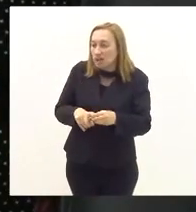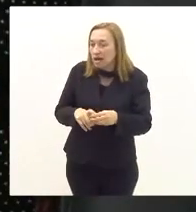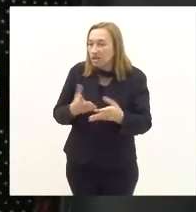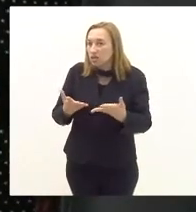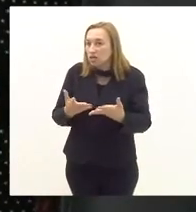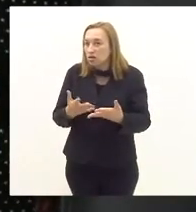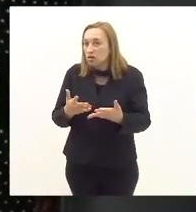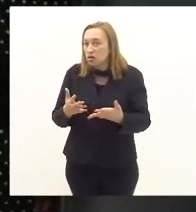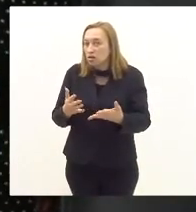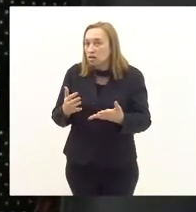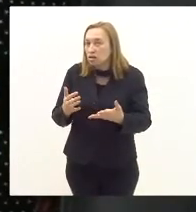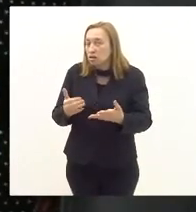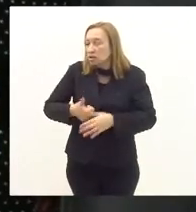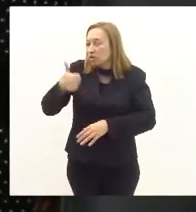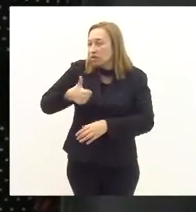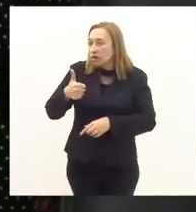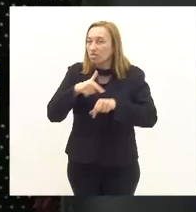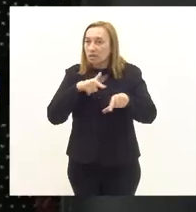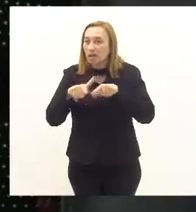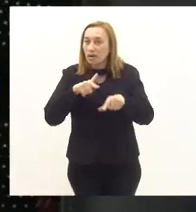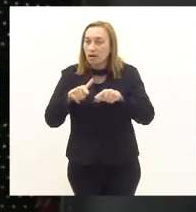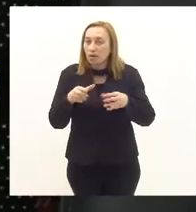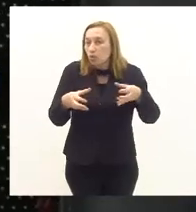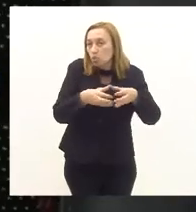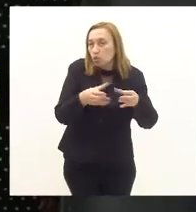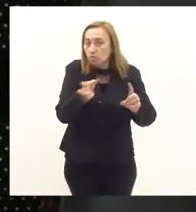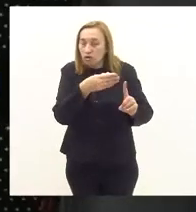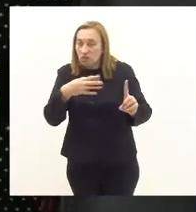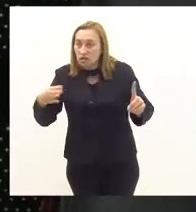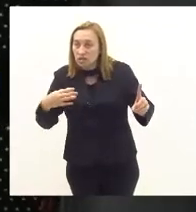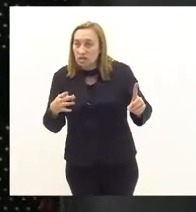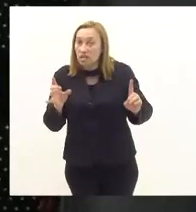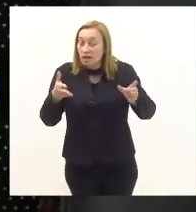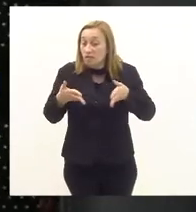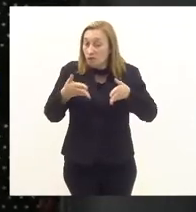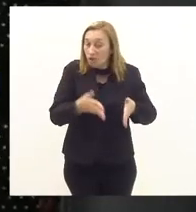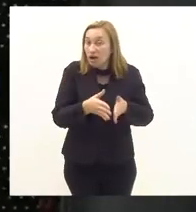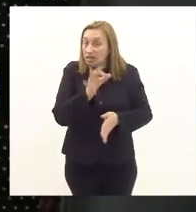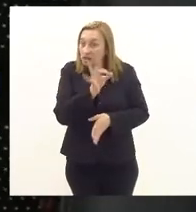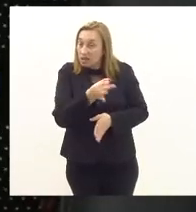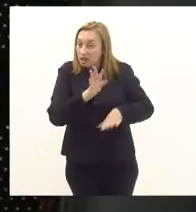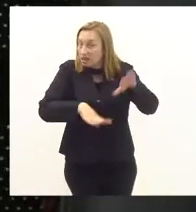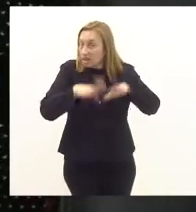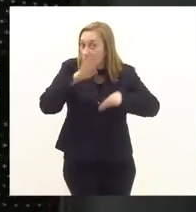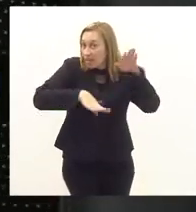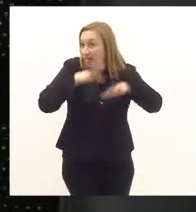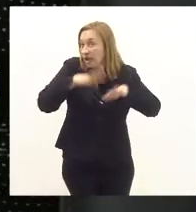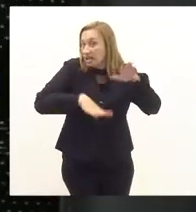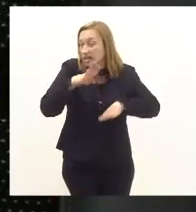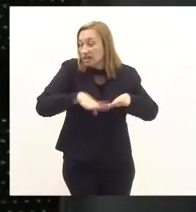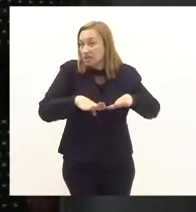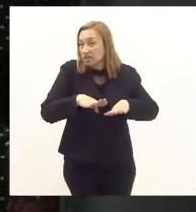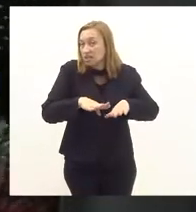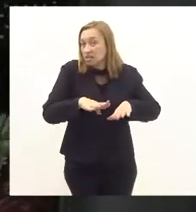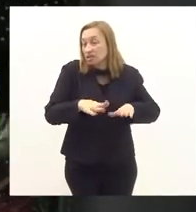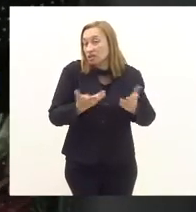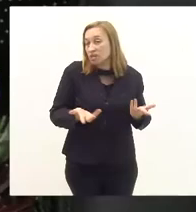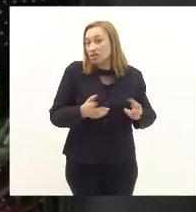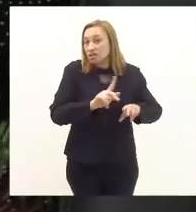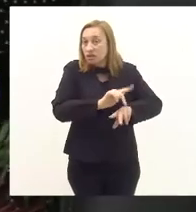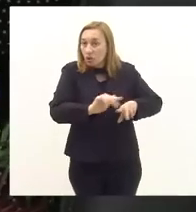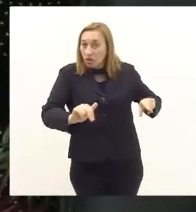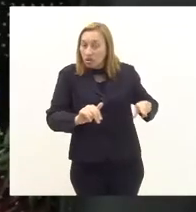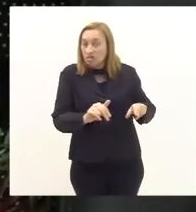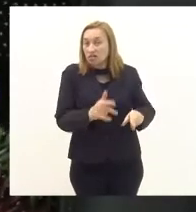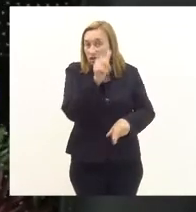algum mecanismo de primeiro emprego para essa população, que é bem específica, independente da origem étnica desse rapaz,